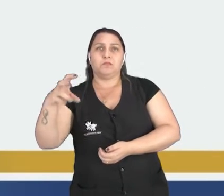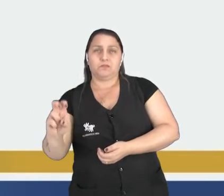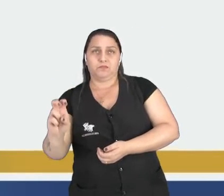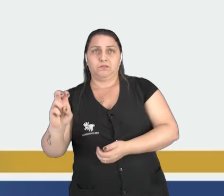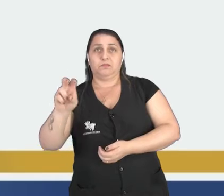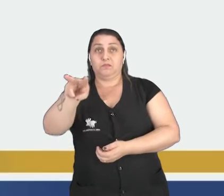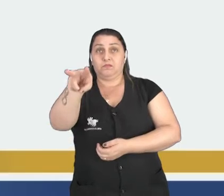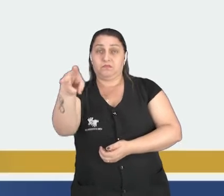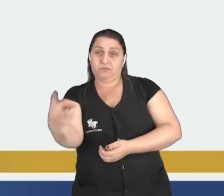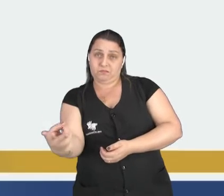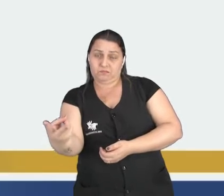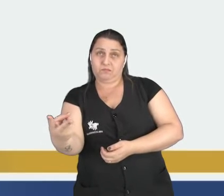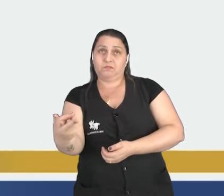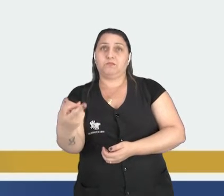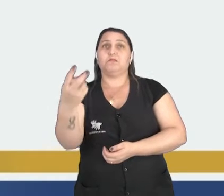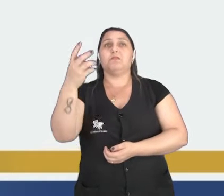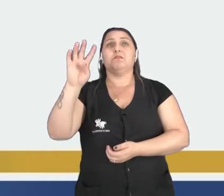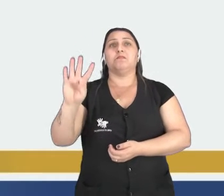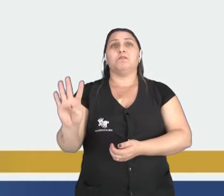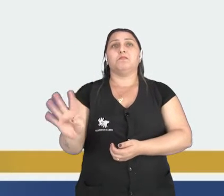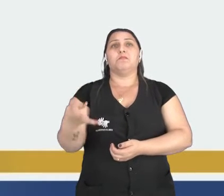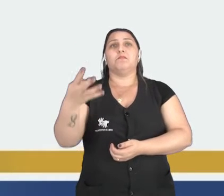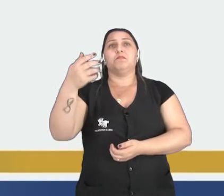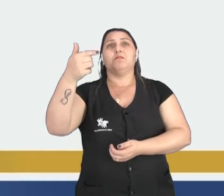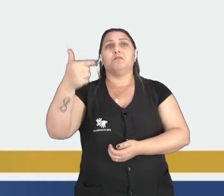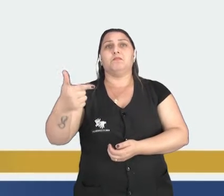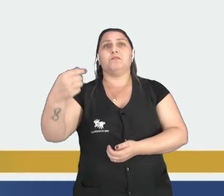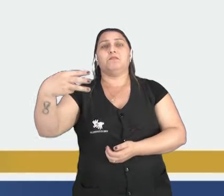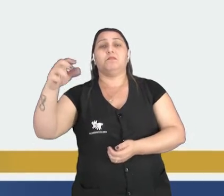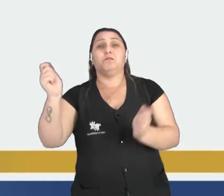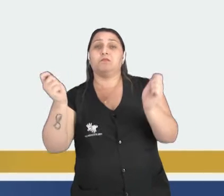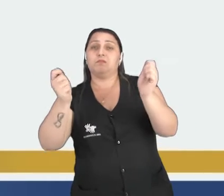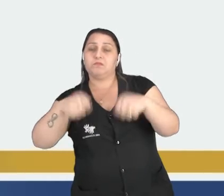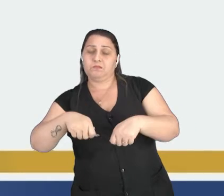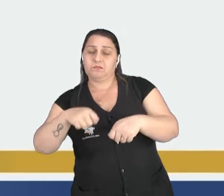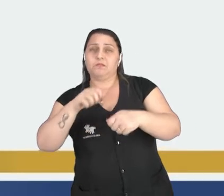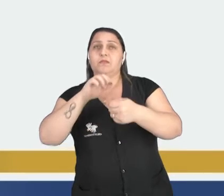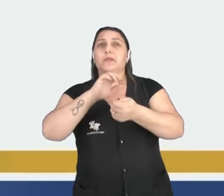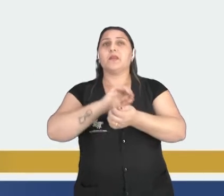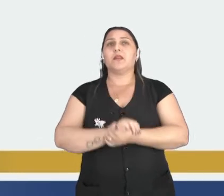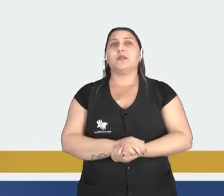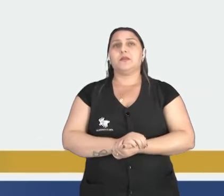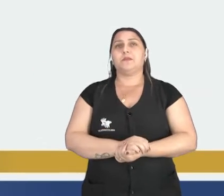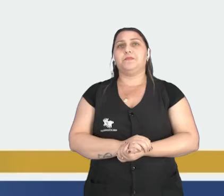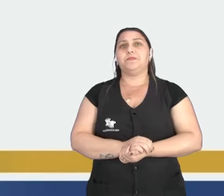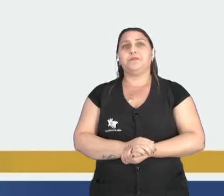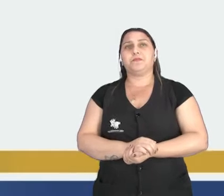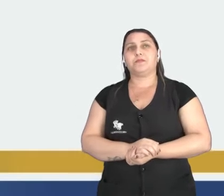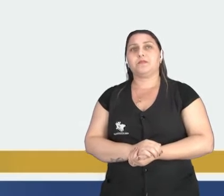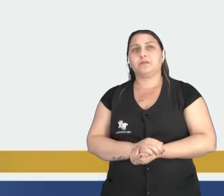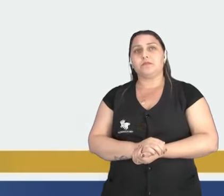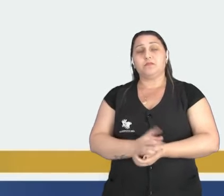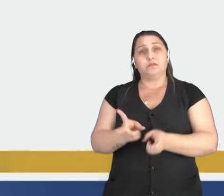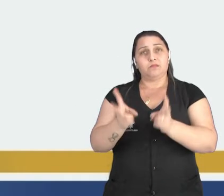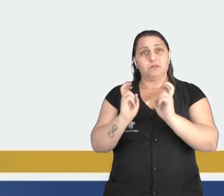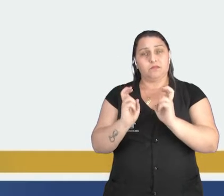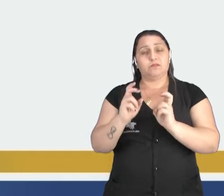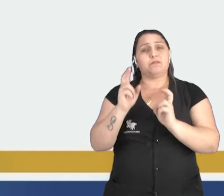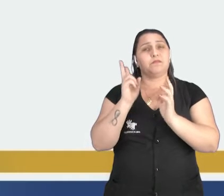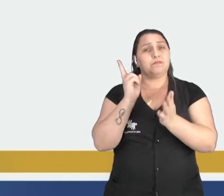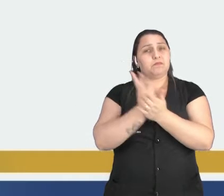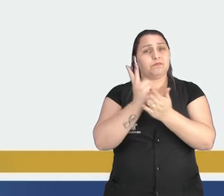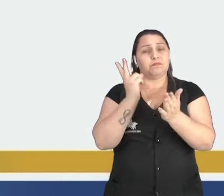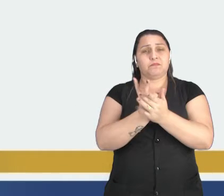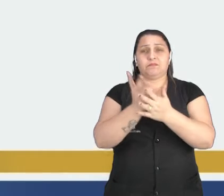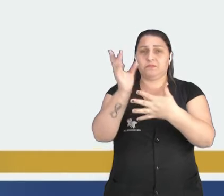2.435 e inverter a ordem, eu vou obter uma possibilidade, é 4.235. Perceba que eu tenho os